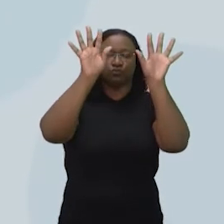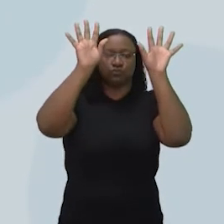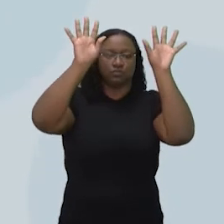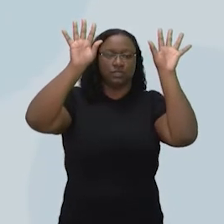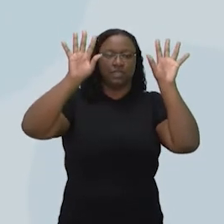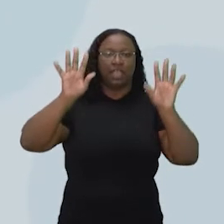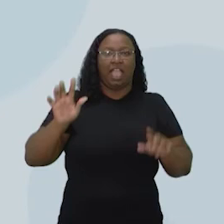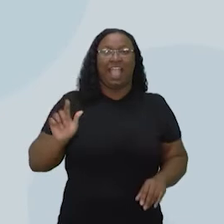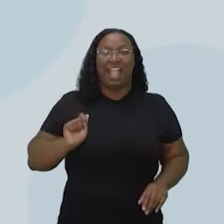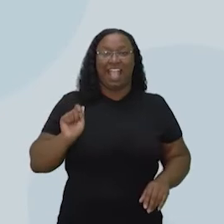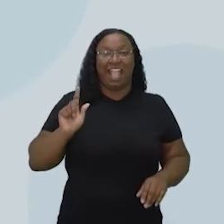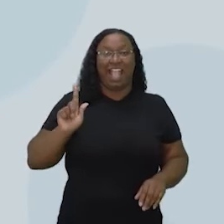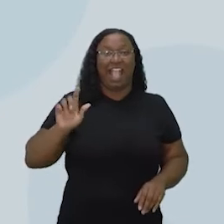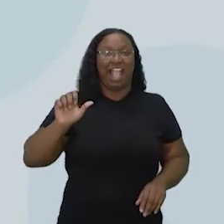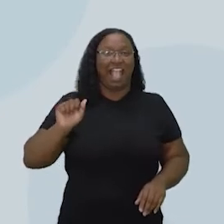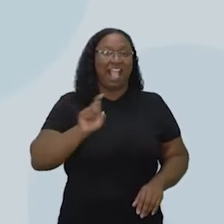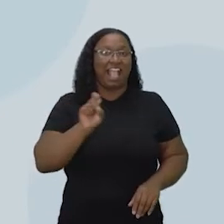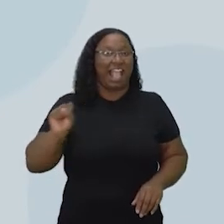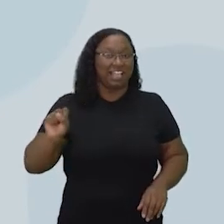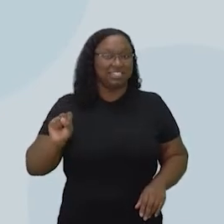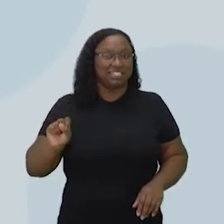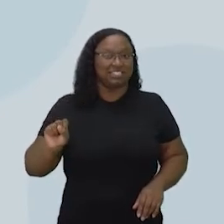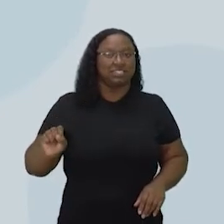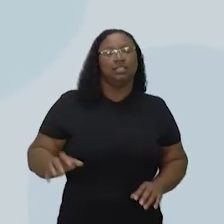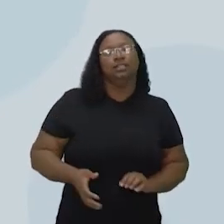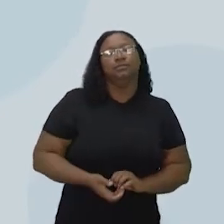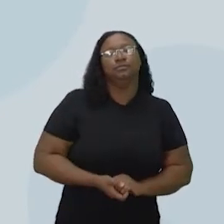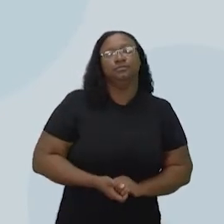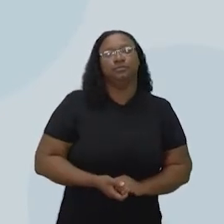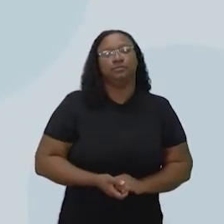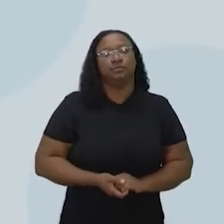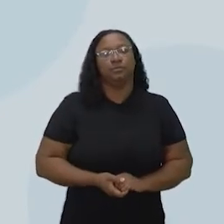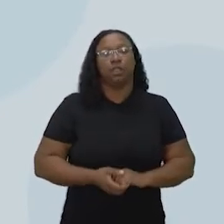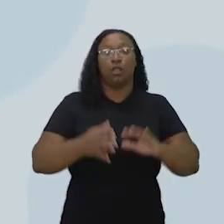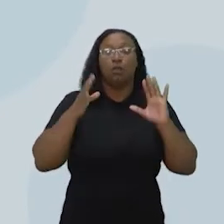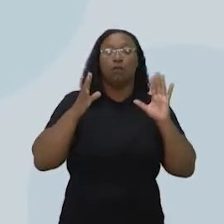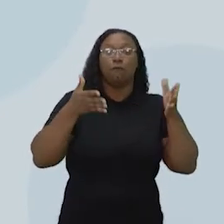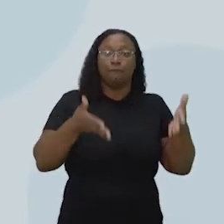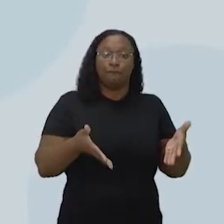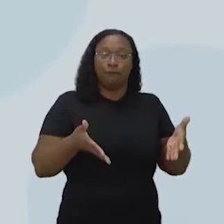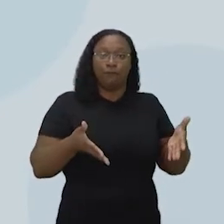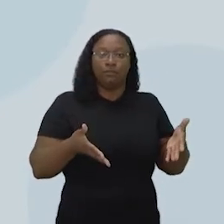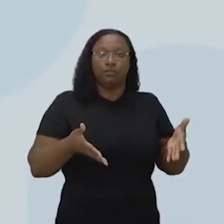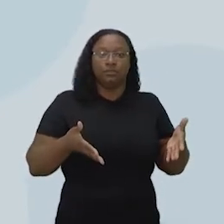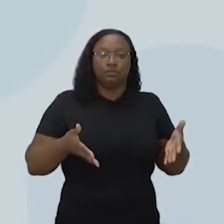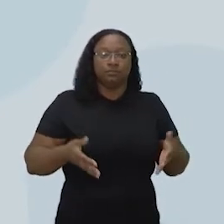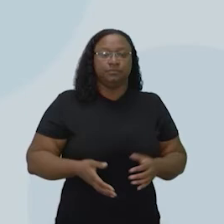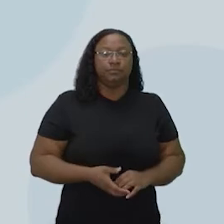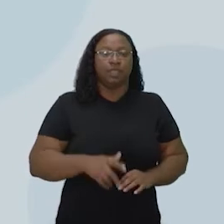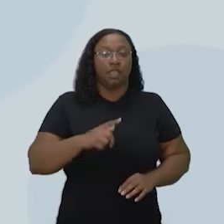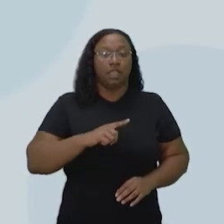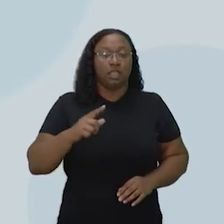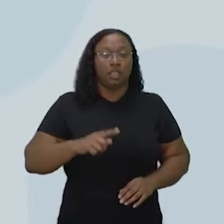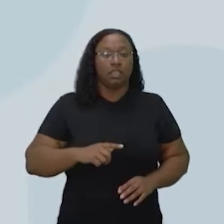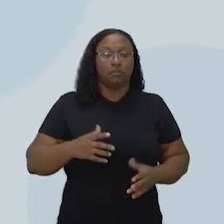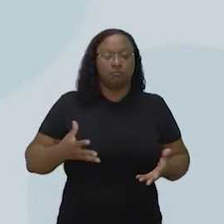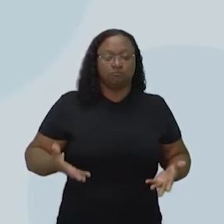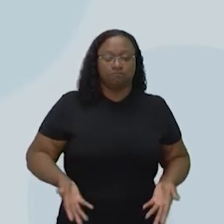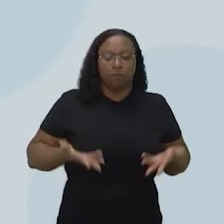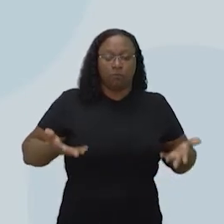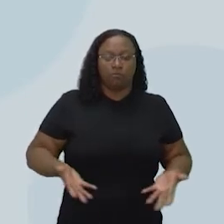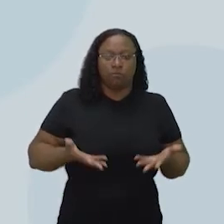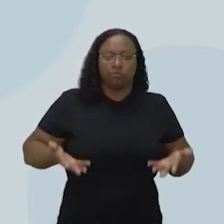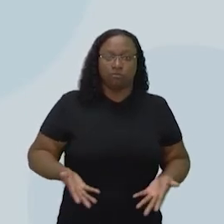Um gás, né? O próprio nome já diz. Então, aqui, o foco é ter rendimento em gás,